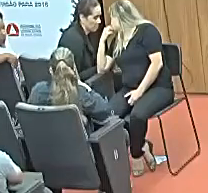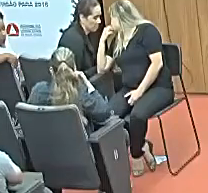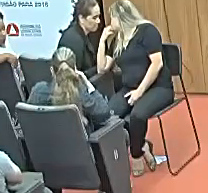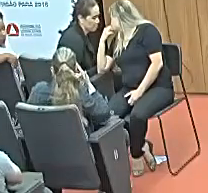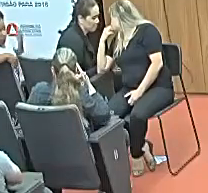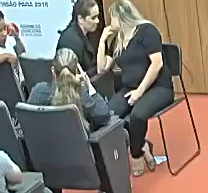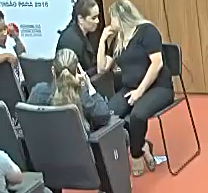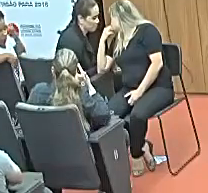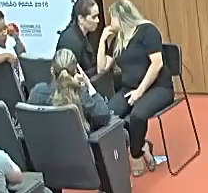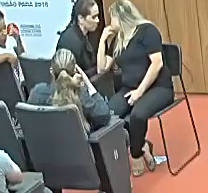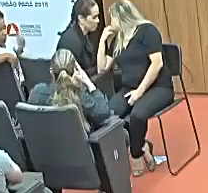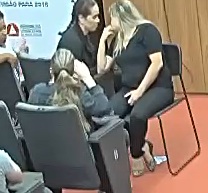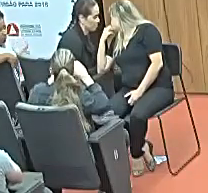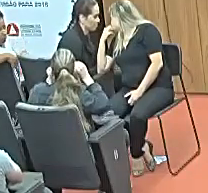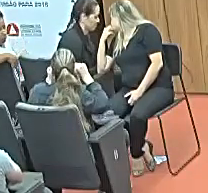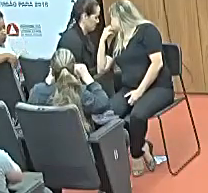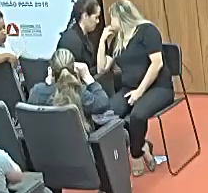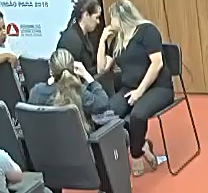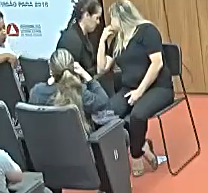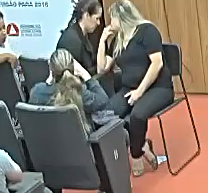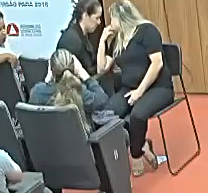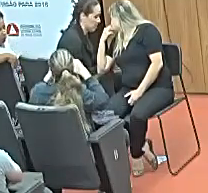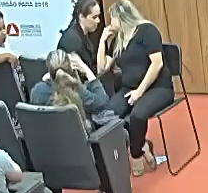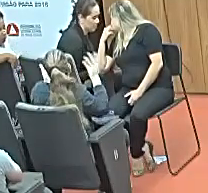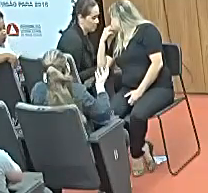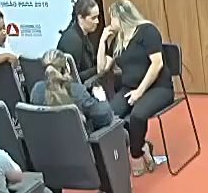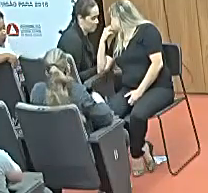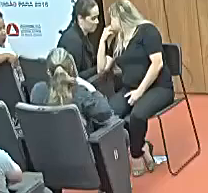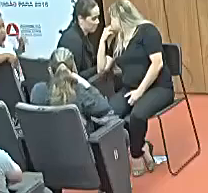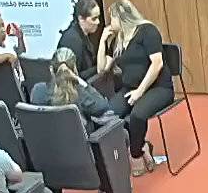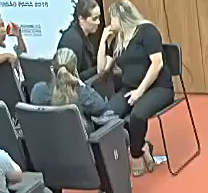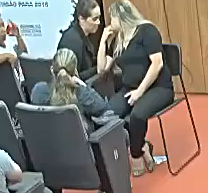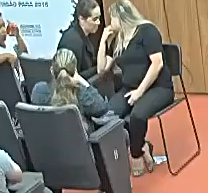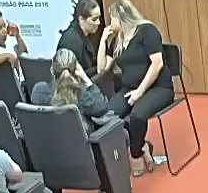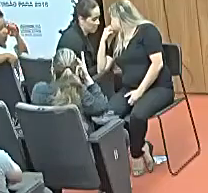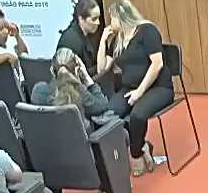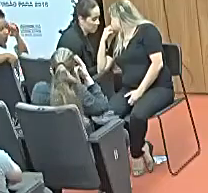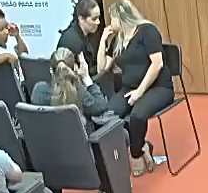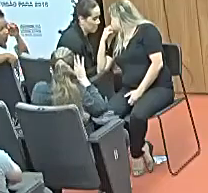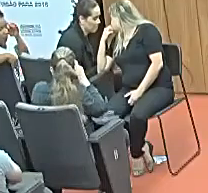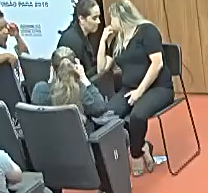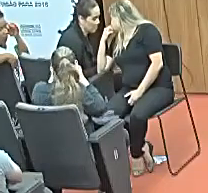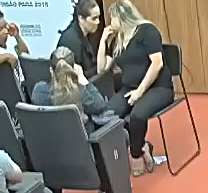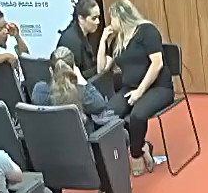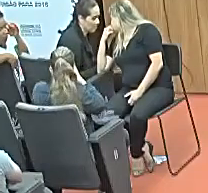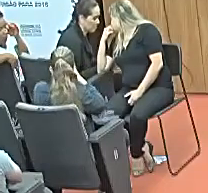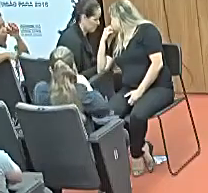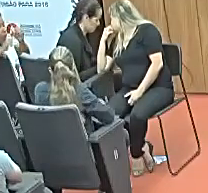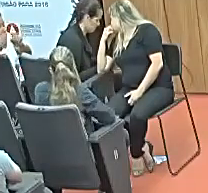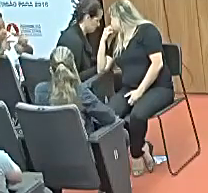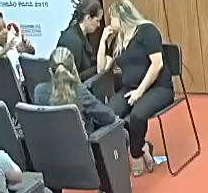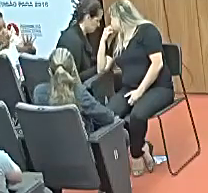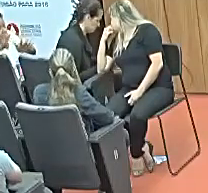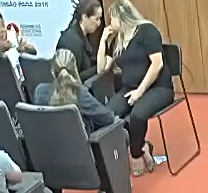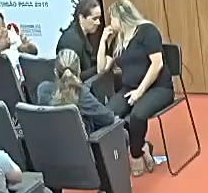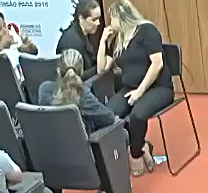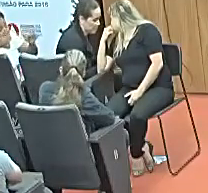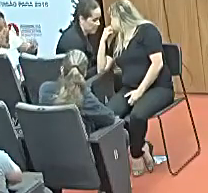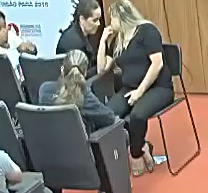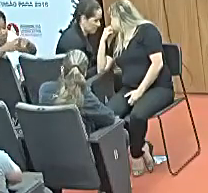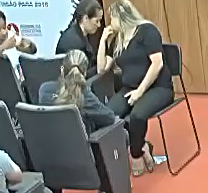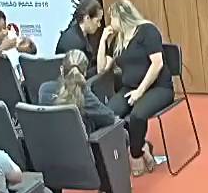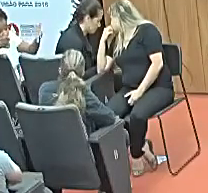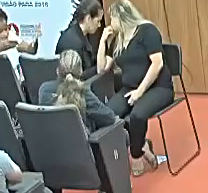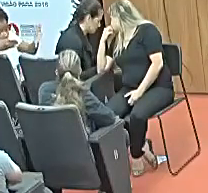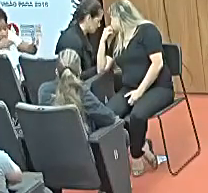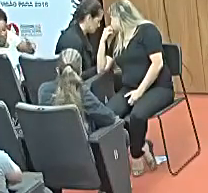repasse de recursos do governo federal para os municípios a e sugeriu também que fosse retomado uma parceria que tinha cento sido feito com o